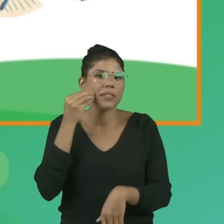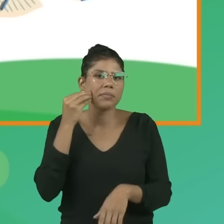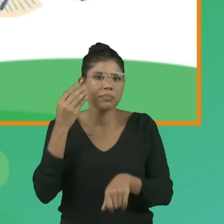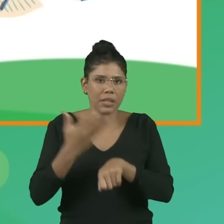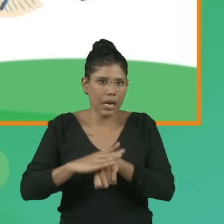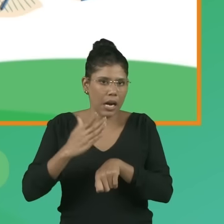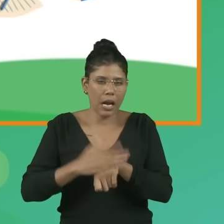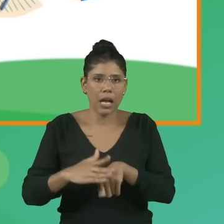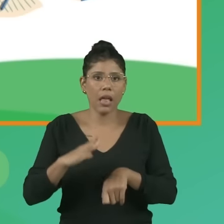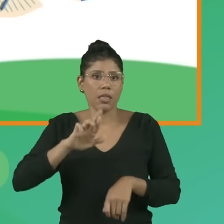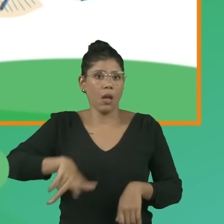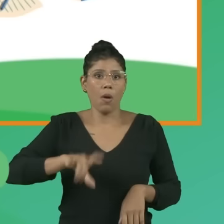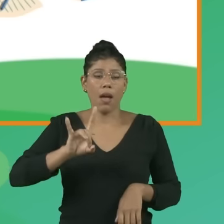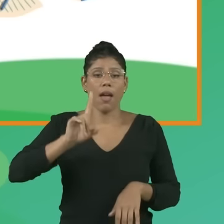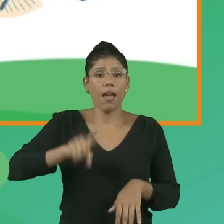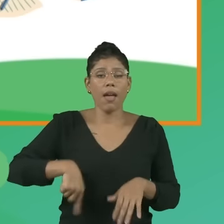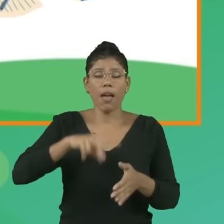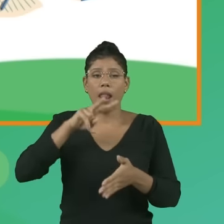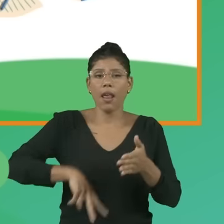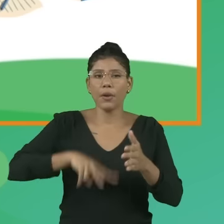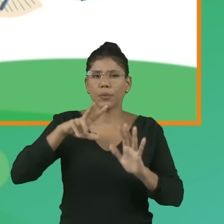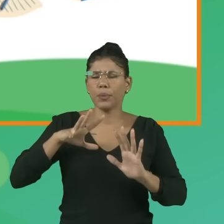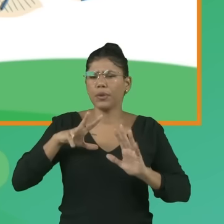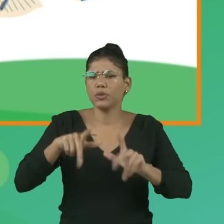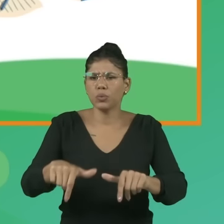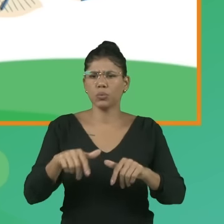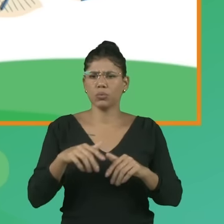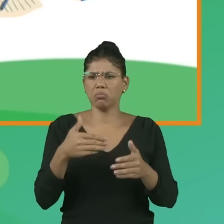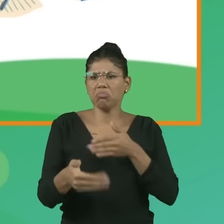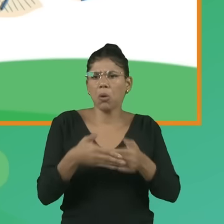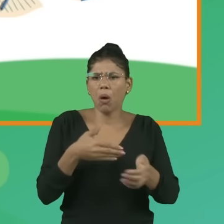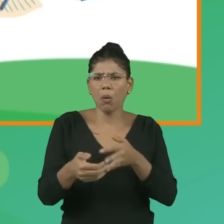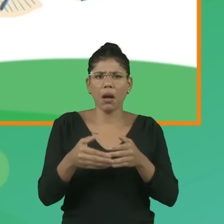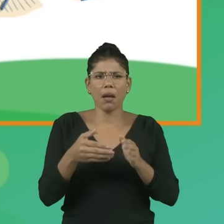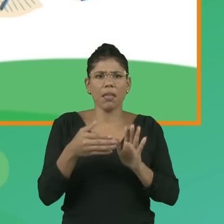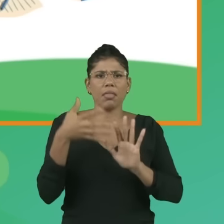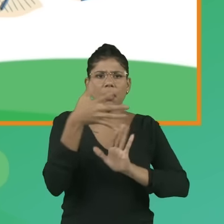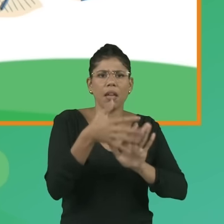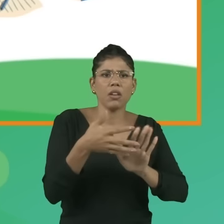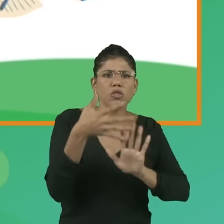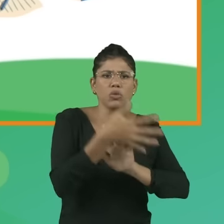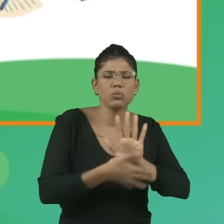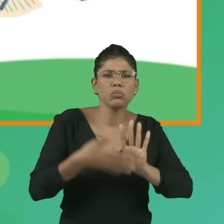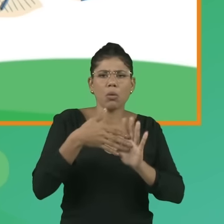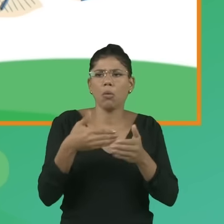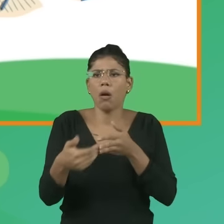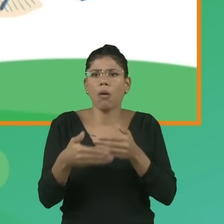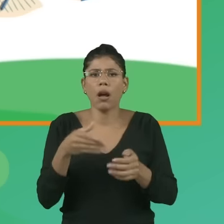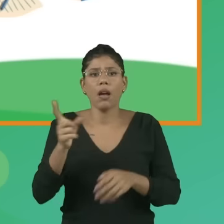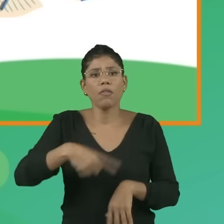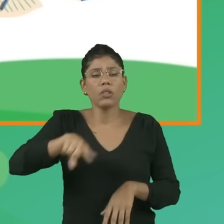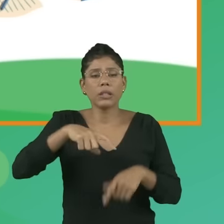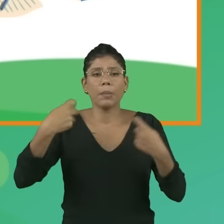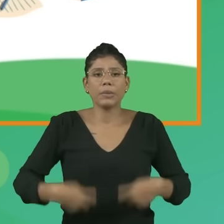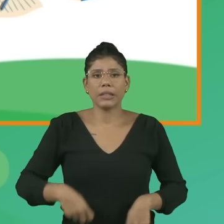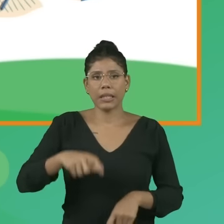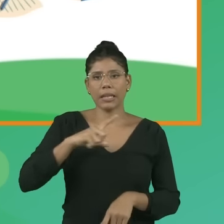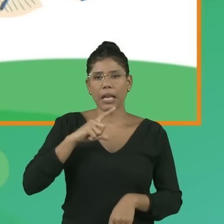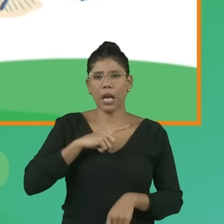didático, mas a leitura mesmo de mundo, ler outros tipos de texto, você ter essa